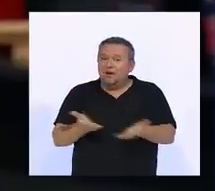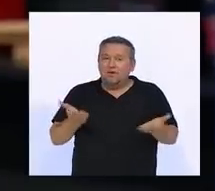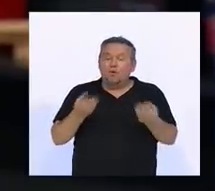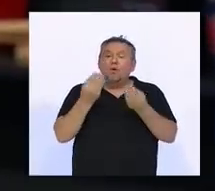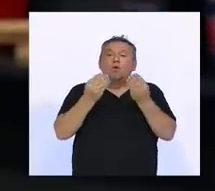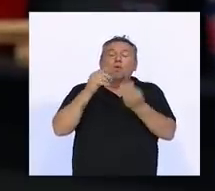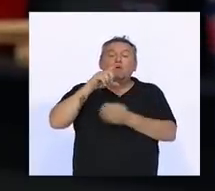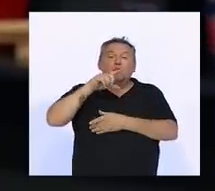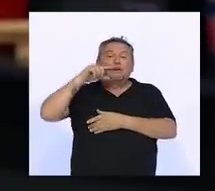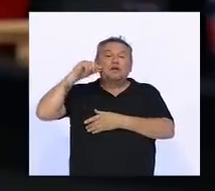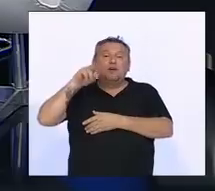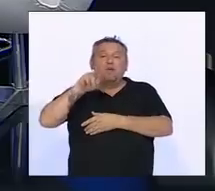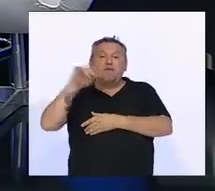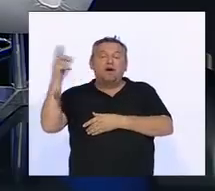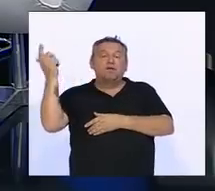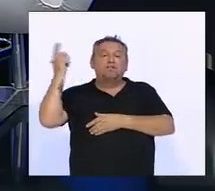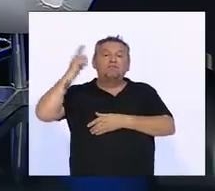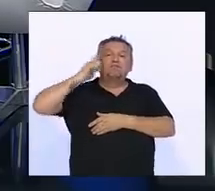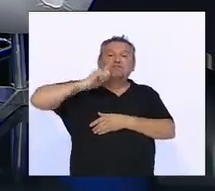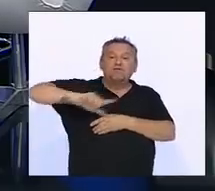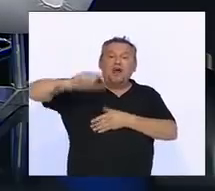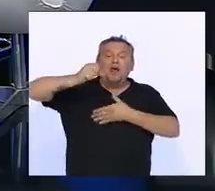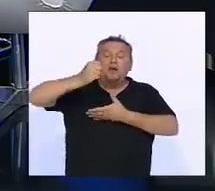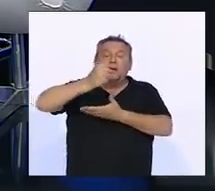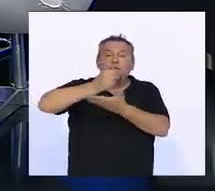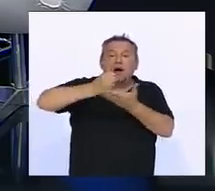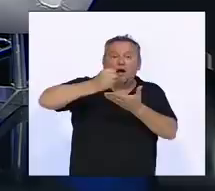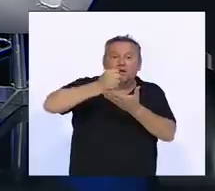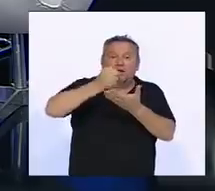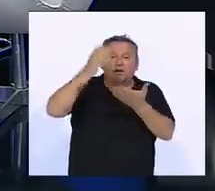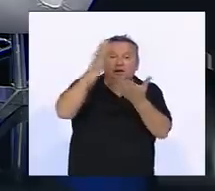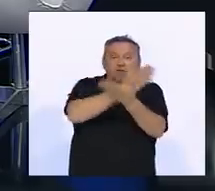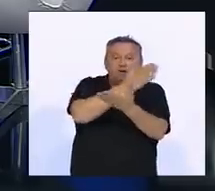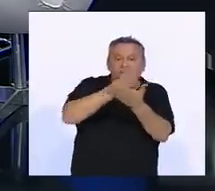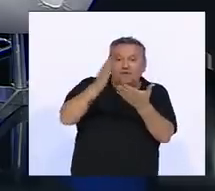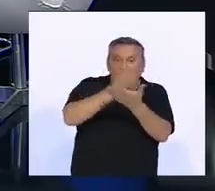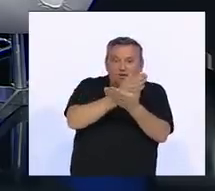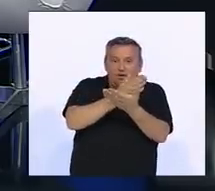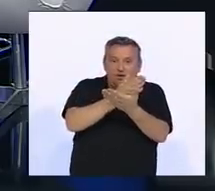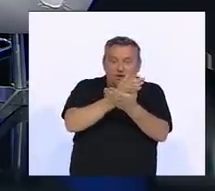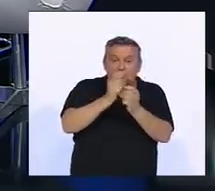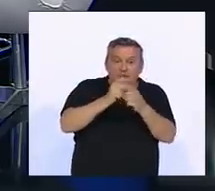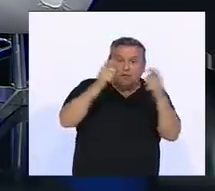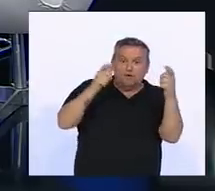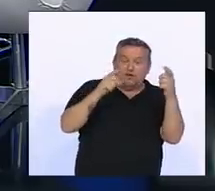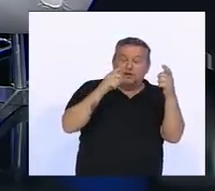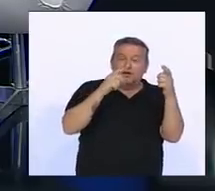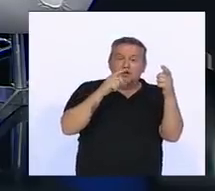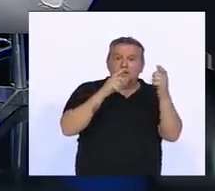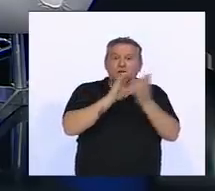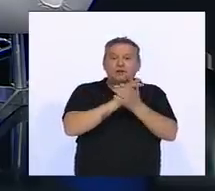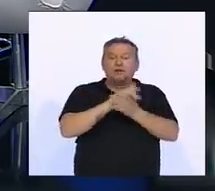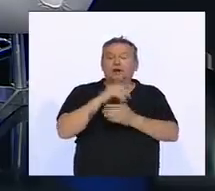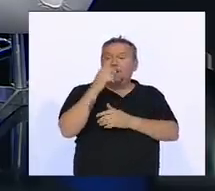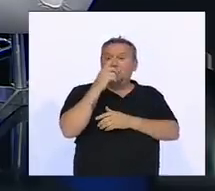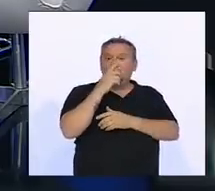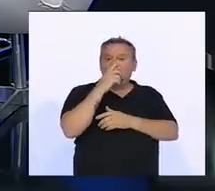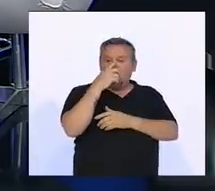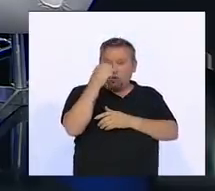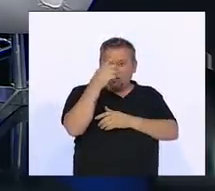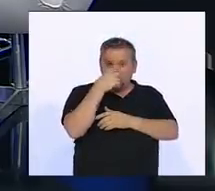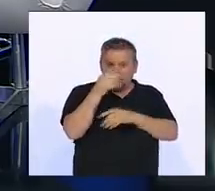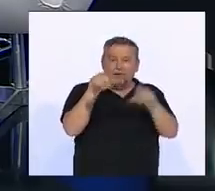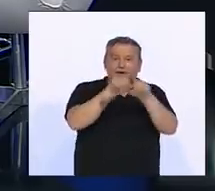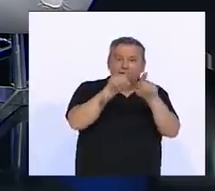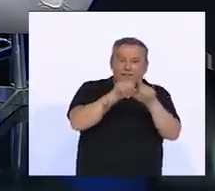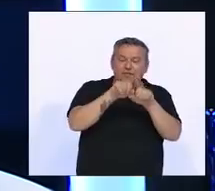vai fazer para conquistar essa base que hoje está dividida entre... O Centrão está com Alckmin, mas está traindo, está indo para lá ou para